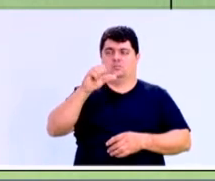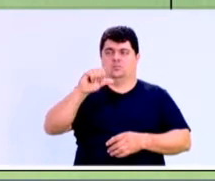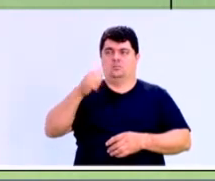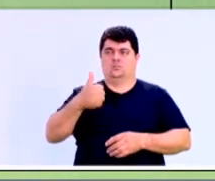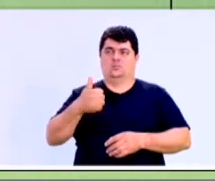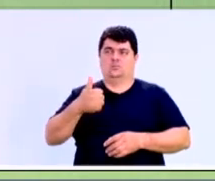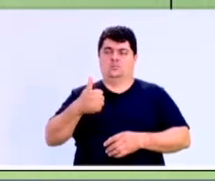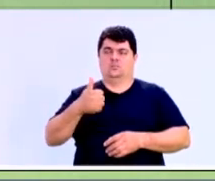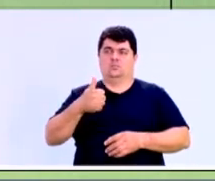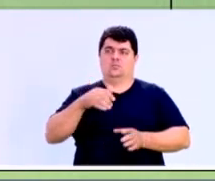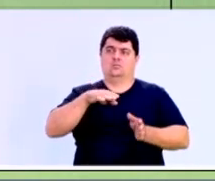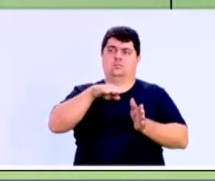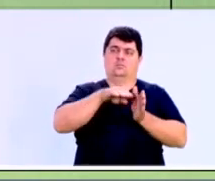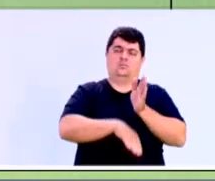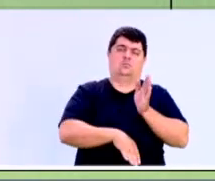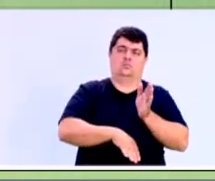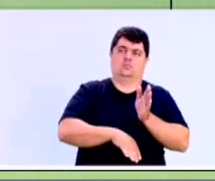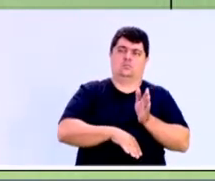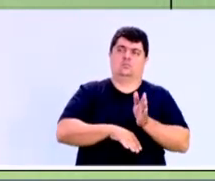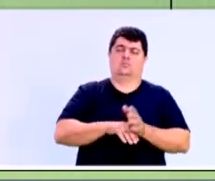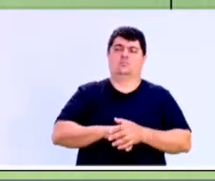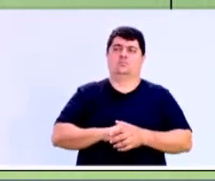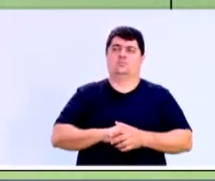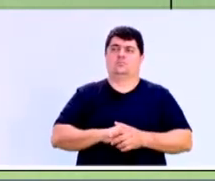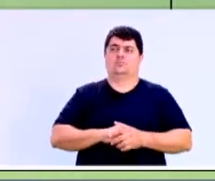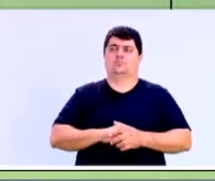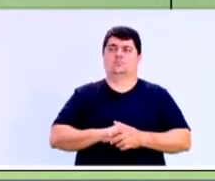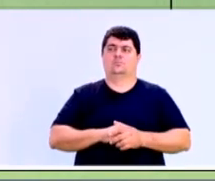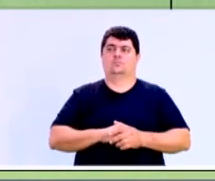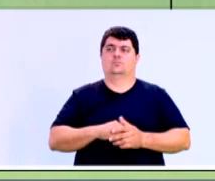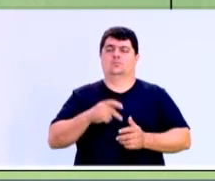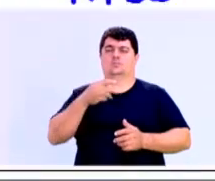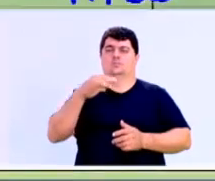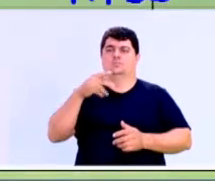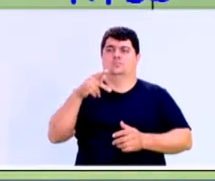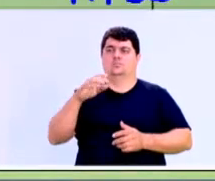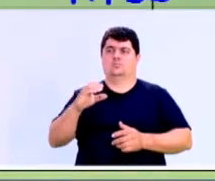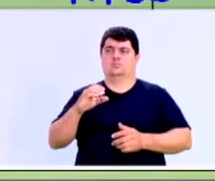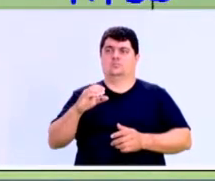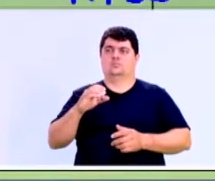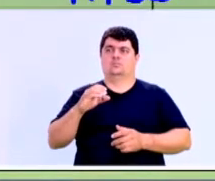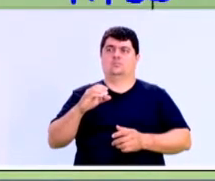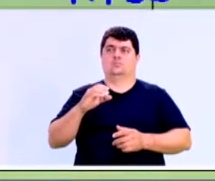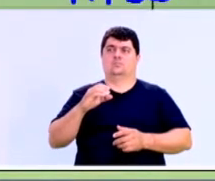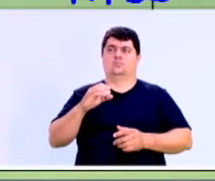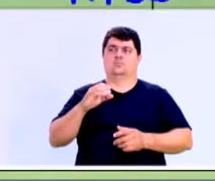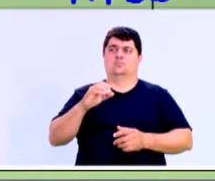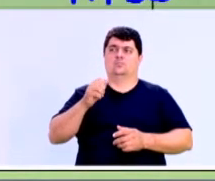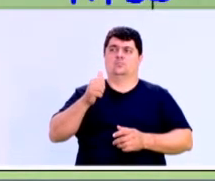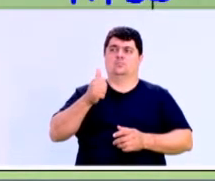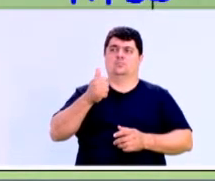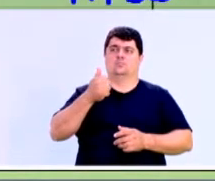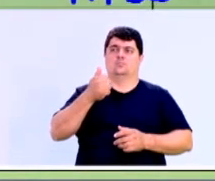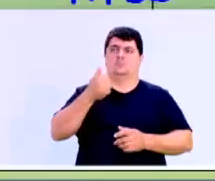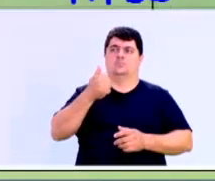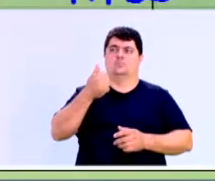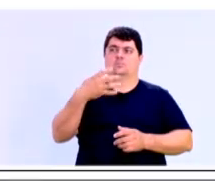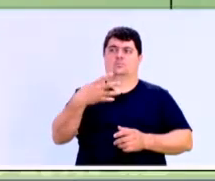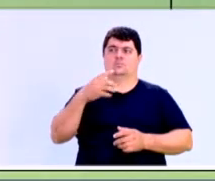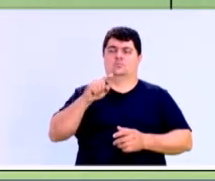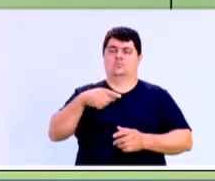47,91. Ó, tá aqui, ó. Né? A gente acabou de calcular. Menos o prazo médio de pagamento de compras, que é quanto?